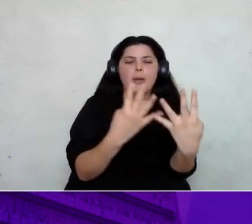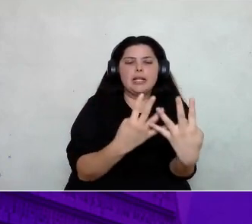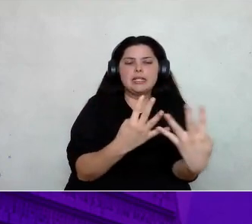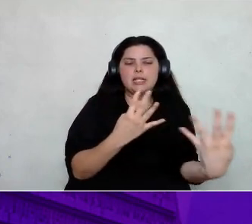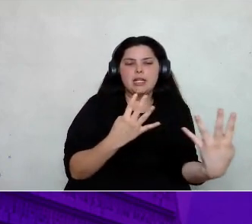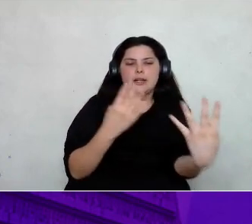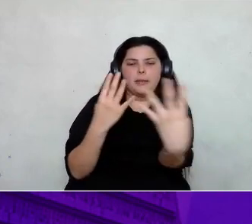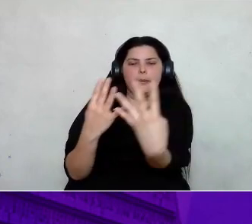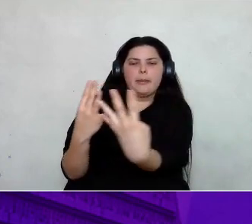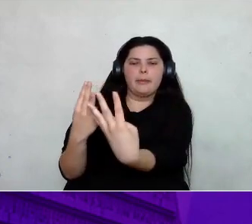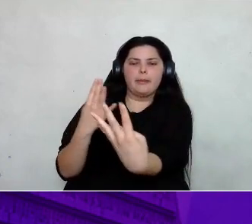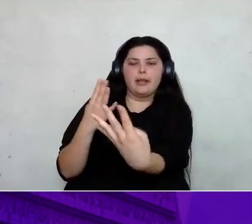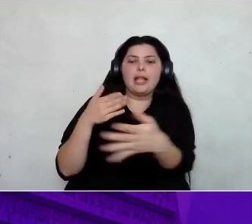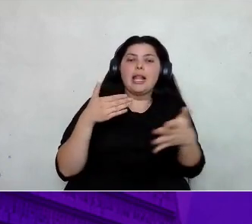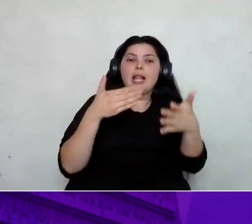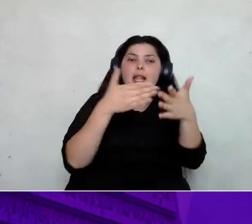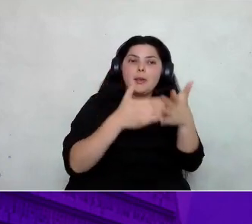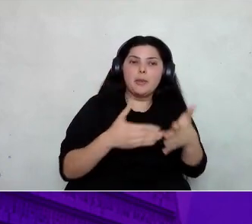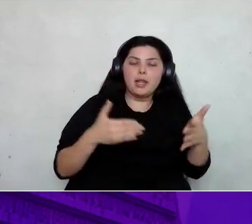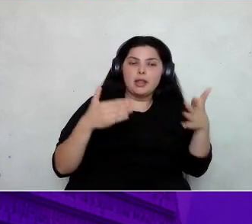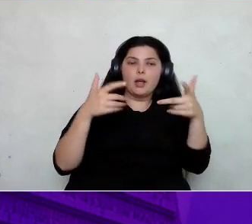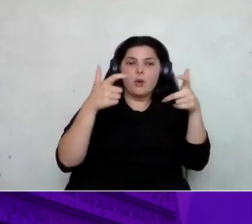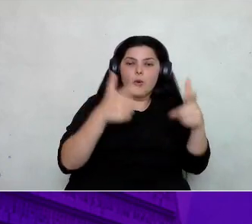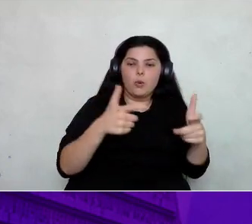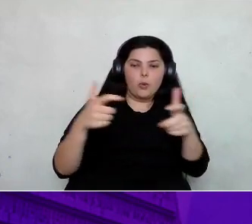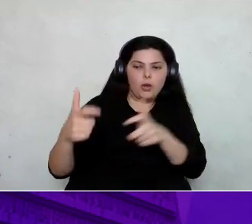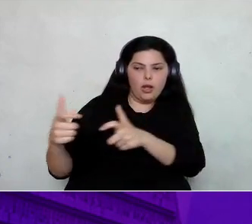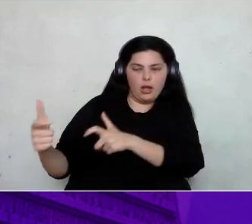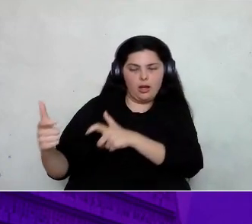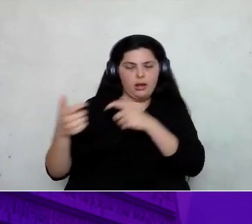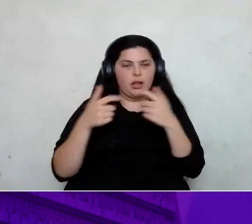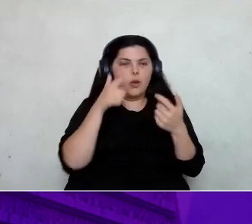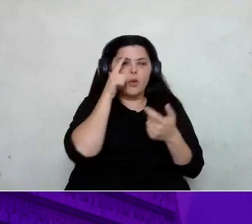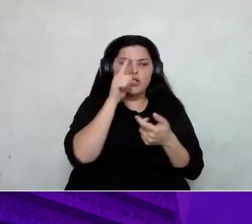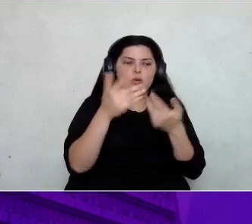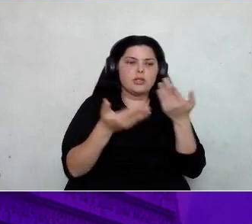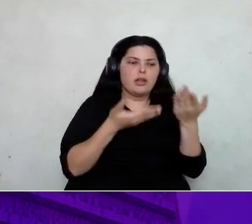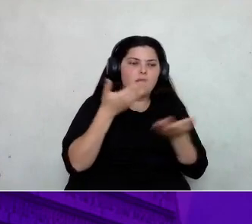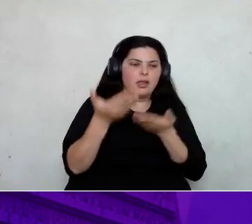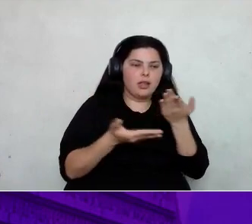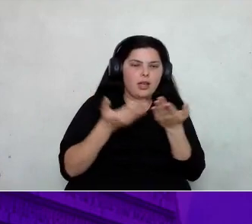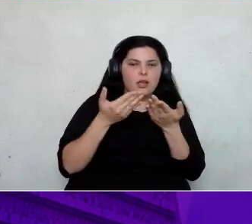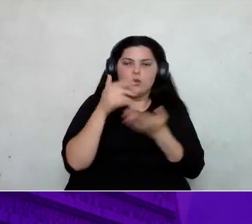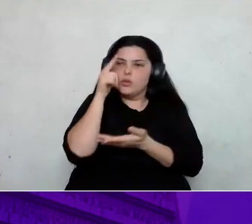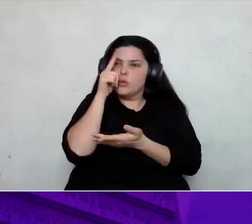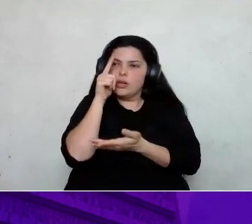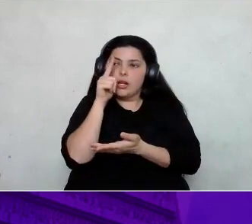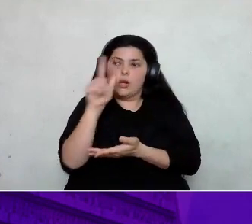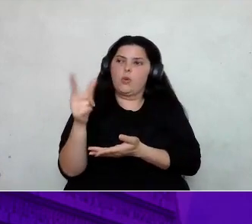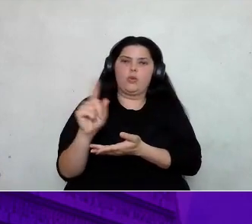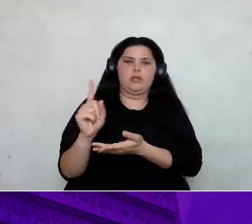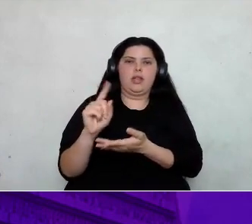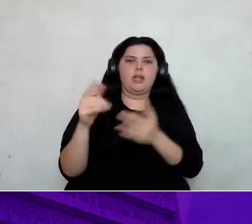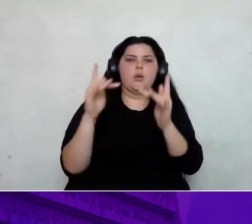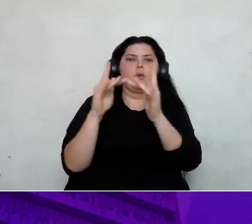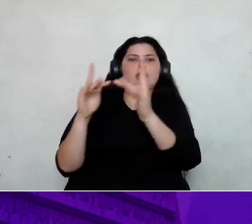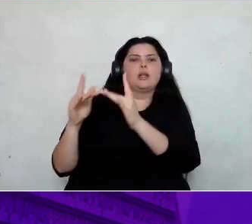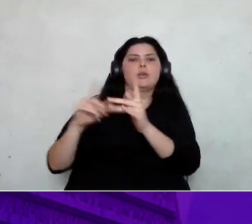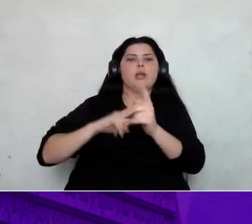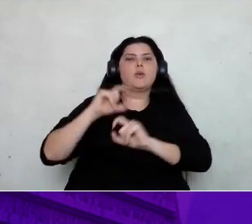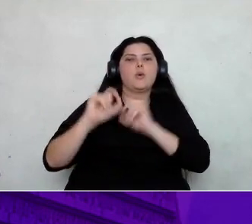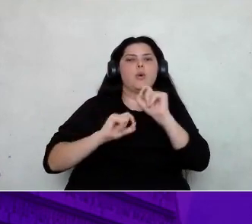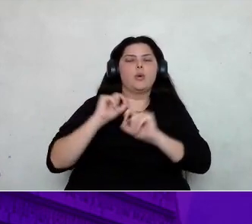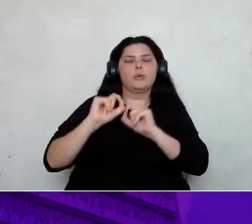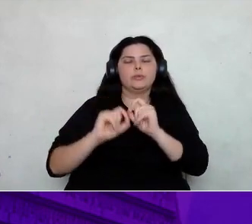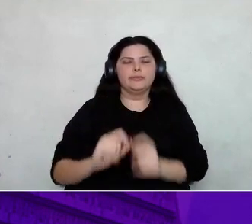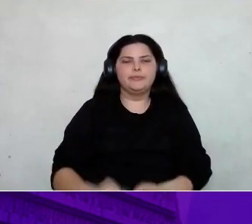vai definir até onde aquele microserviço vai atuar e até onde ele não vai, e com contato com quem. Então, tem